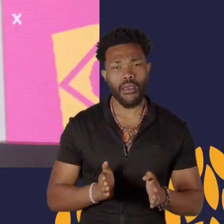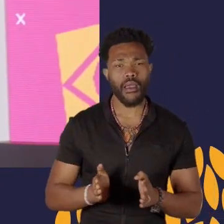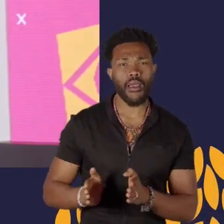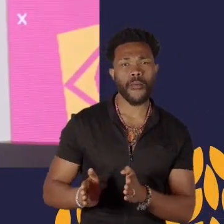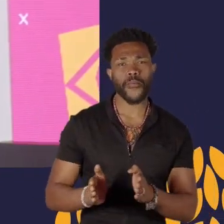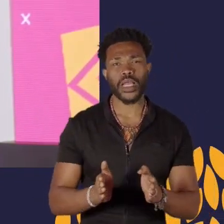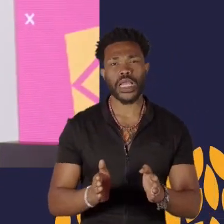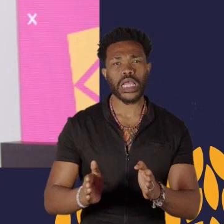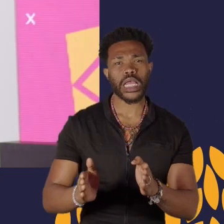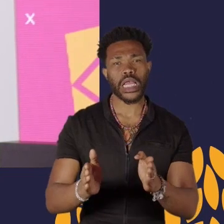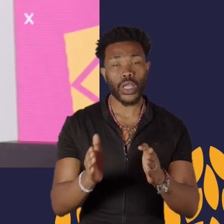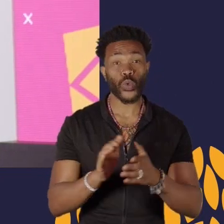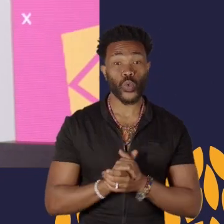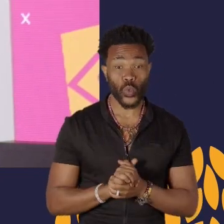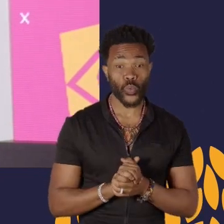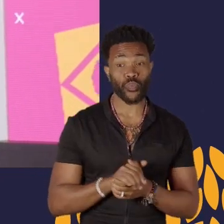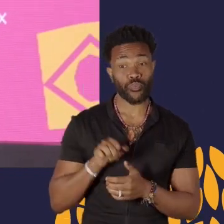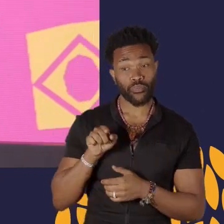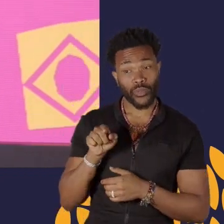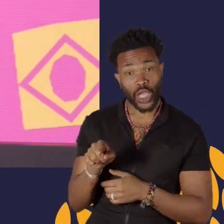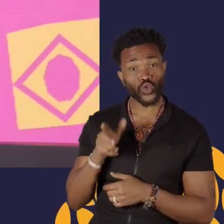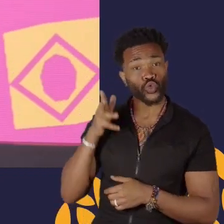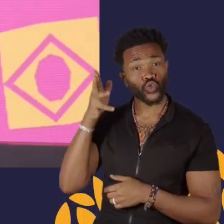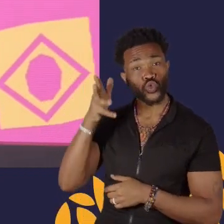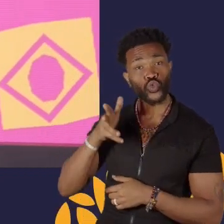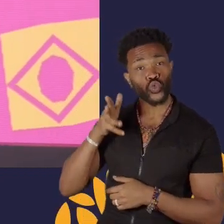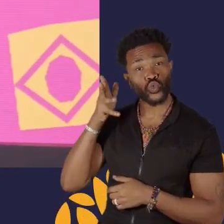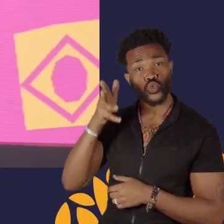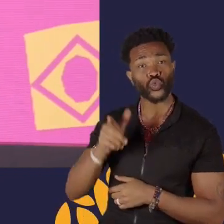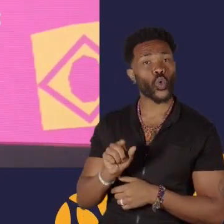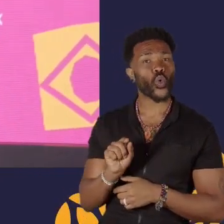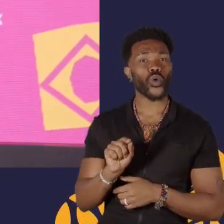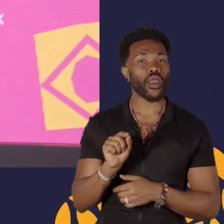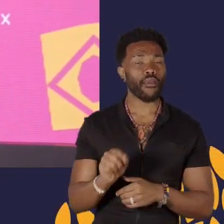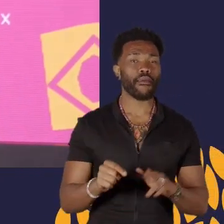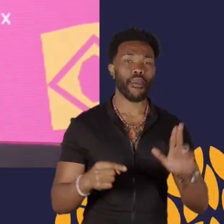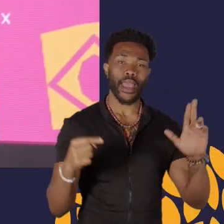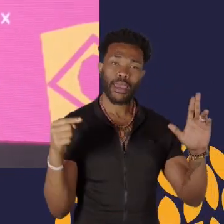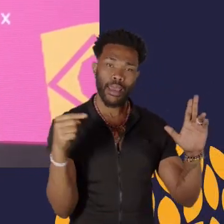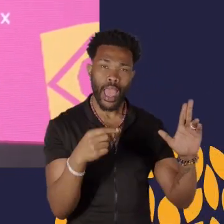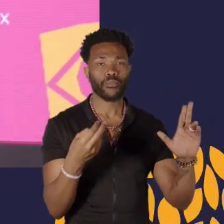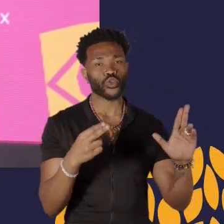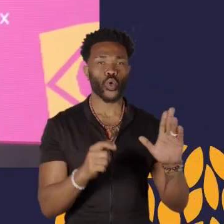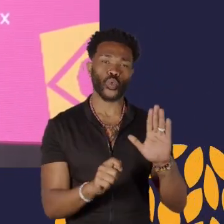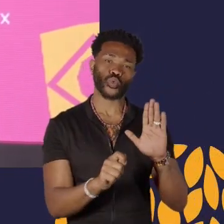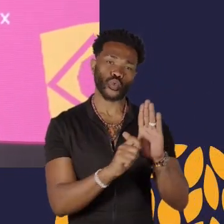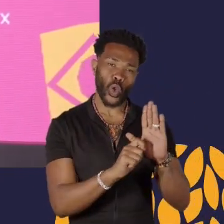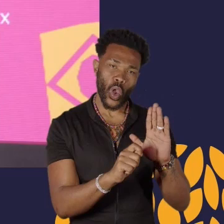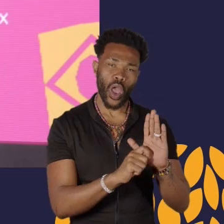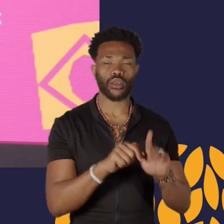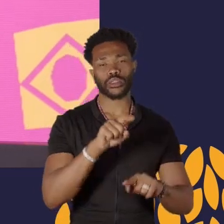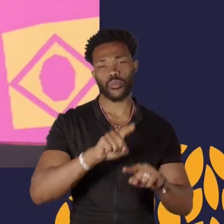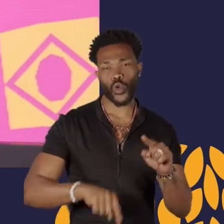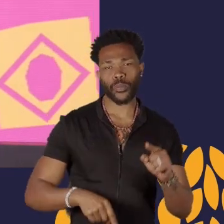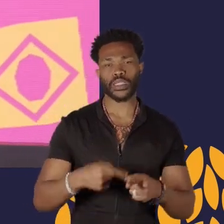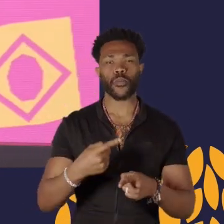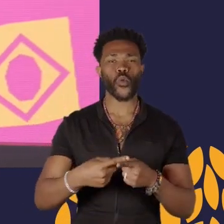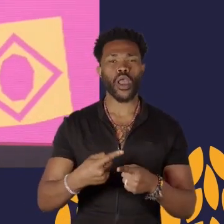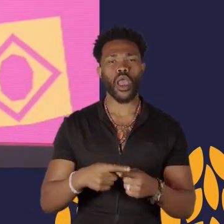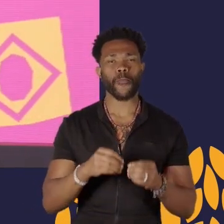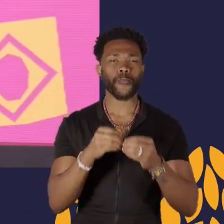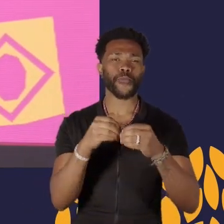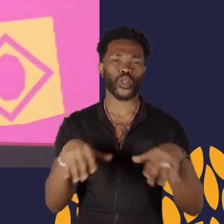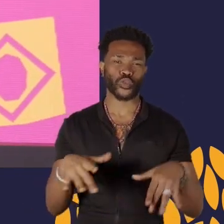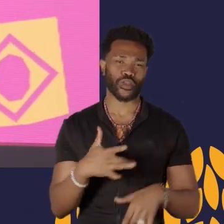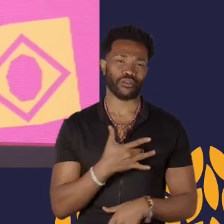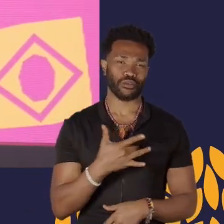vem contrapor o discurso de que a cannabis ou, enfim, as drogas são proibidas porque elas fazem mal à